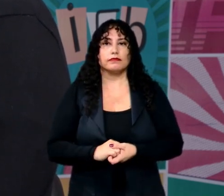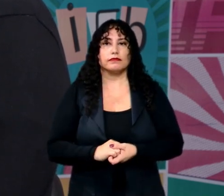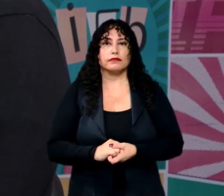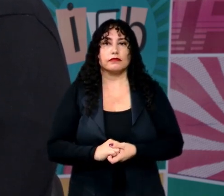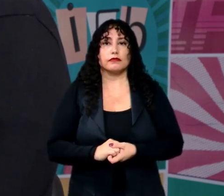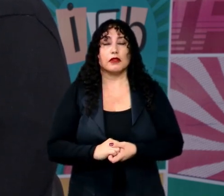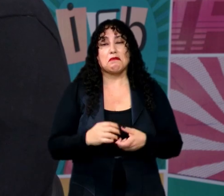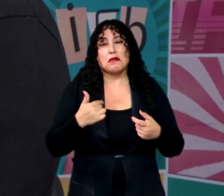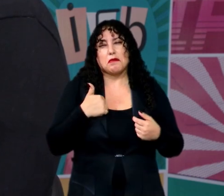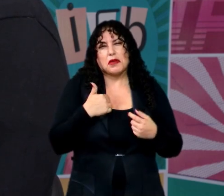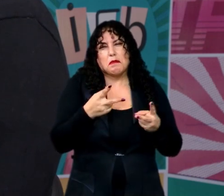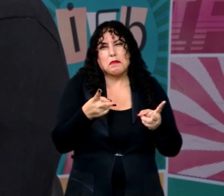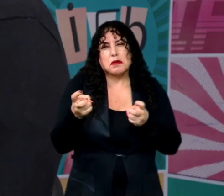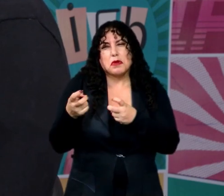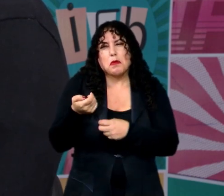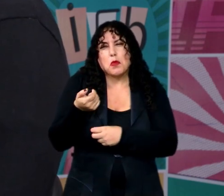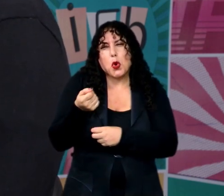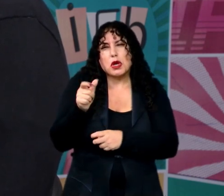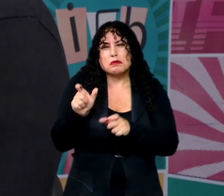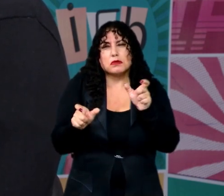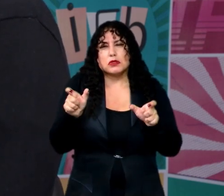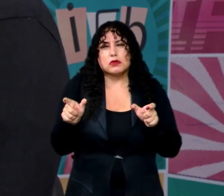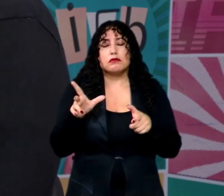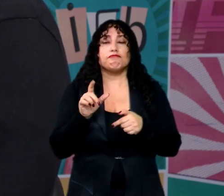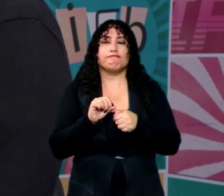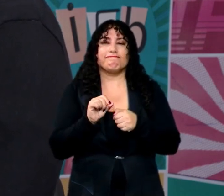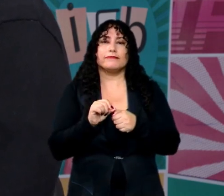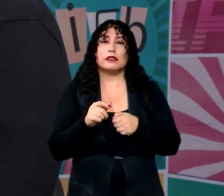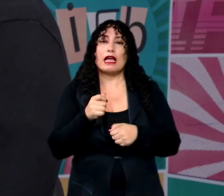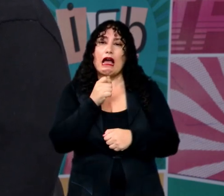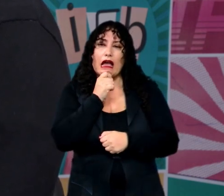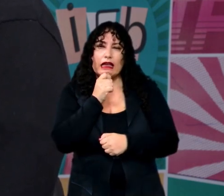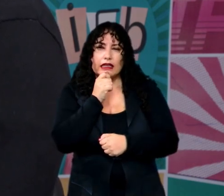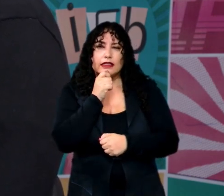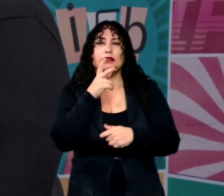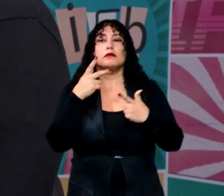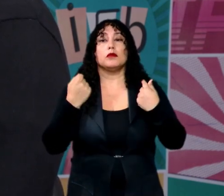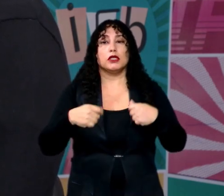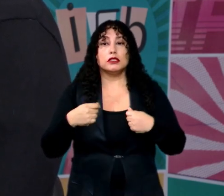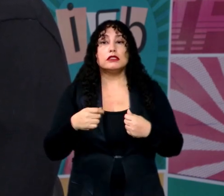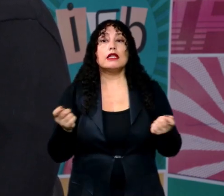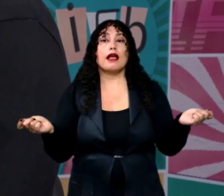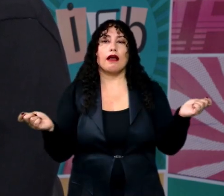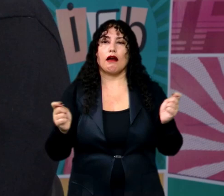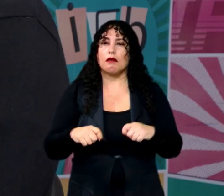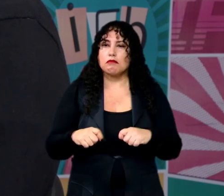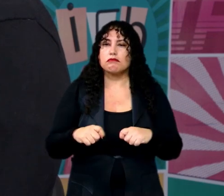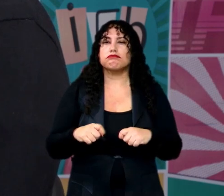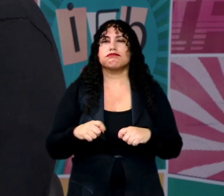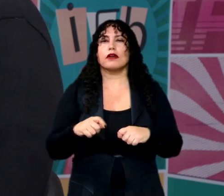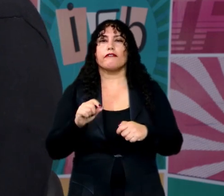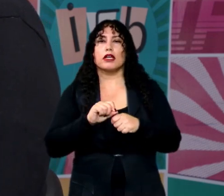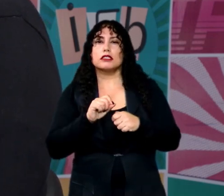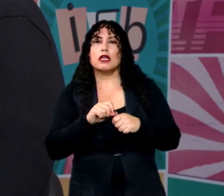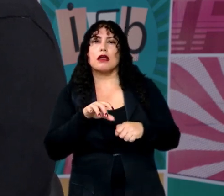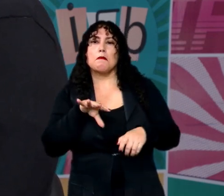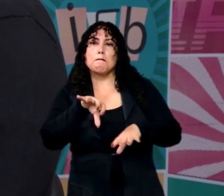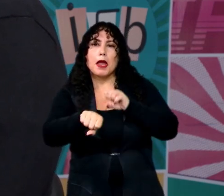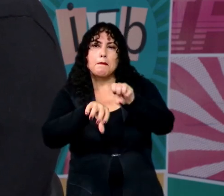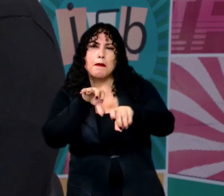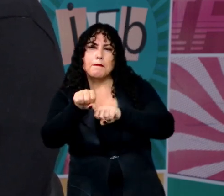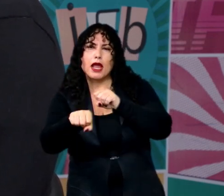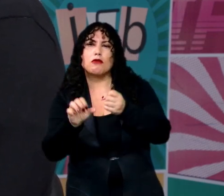a meu ver, tem pouca gente fazendo ainda. Precisa ter mais gente capacitada para fazer captação de